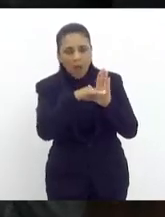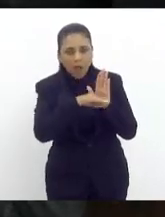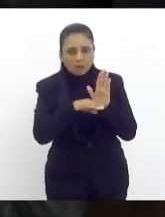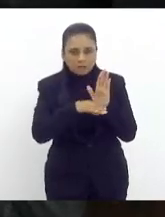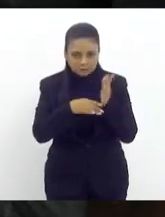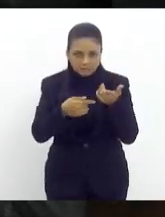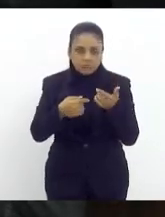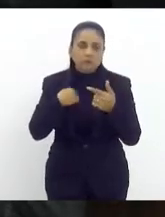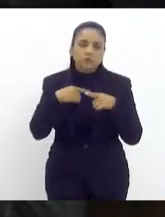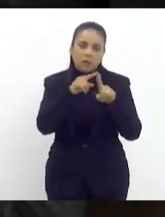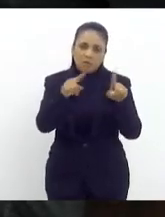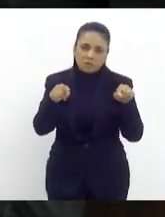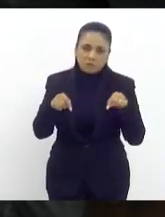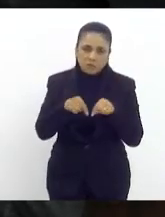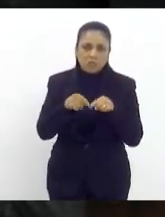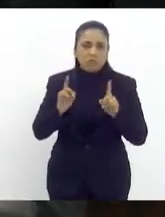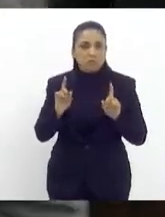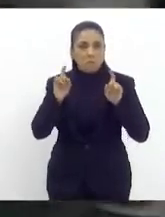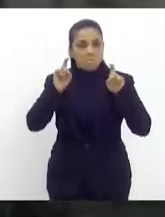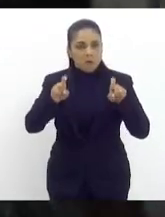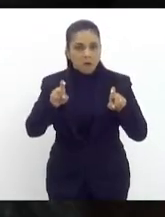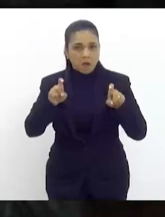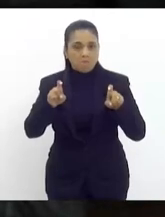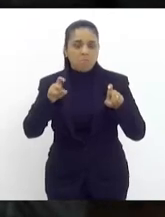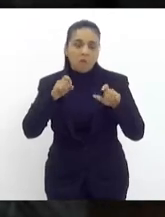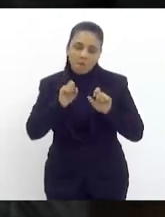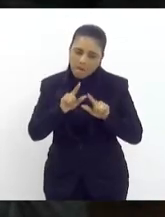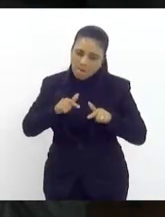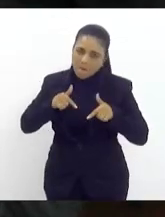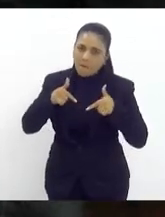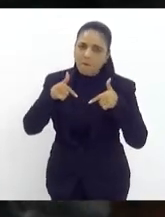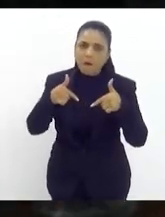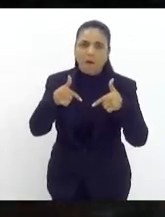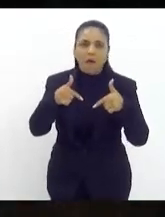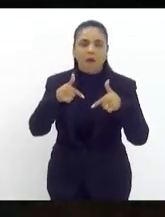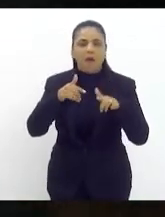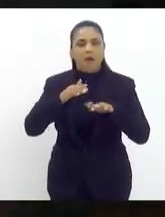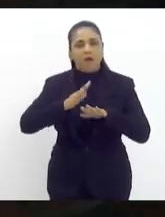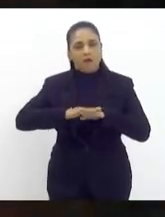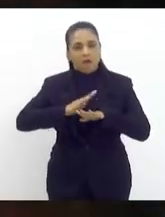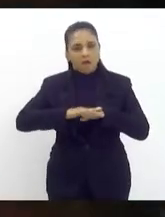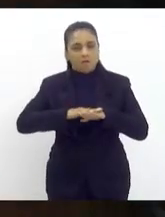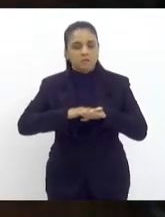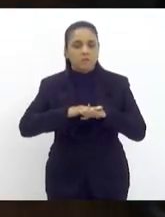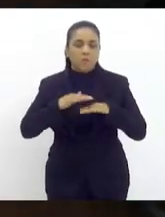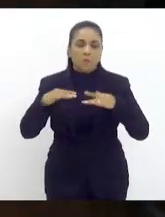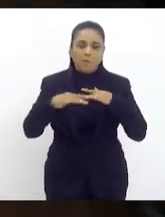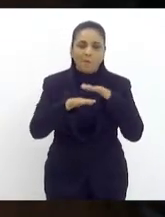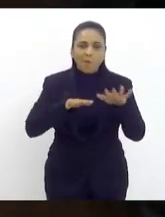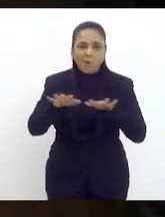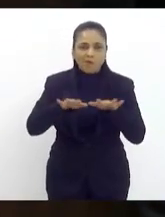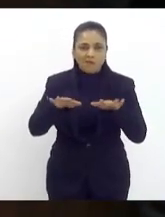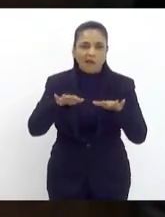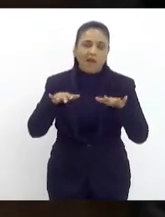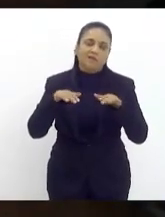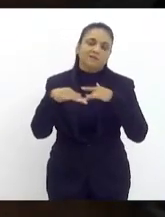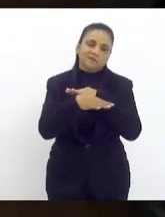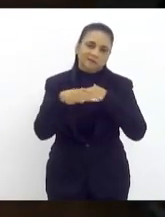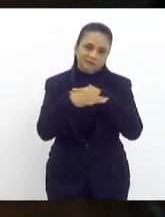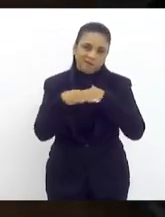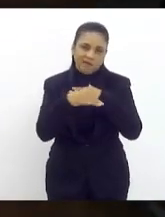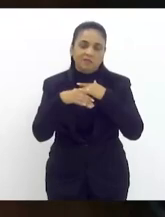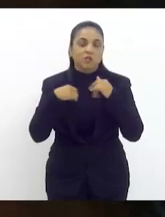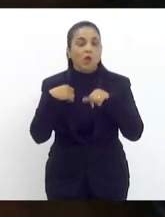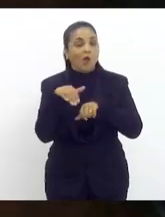nosso gabinete, nos nossos mandatos. Estou muito empenhada em resolver essa questão da mobilidade urbana e queria dizer que, após a conversa,